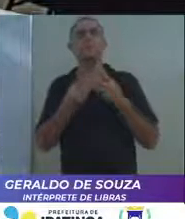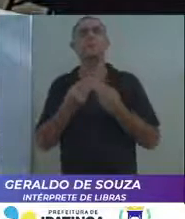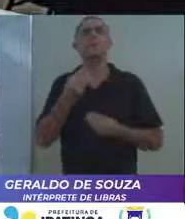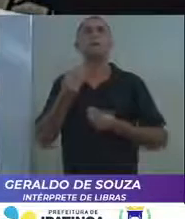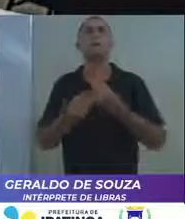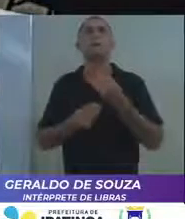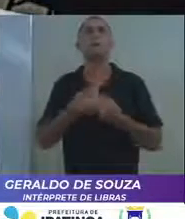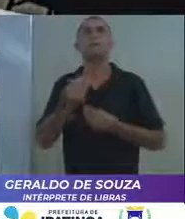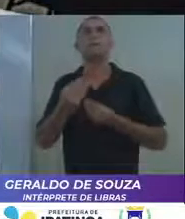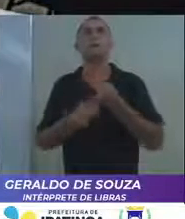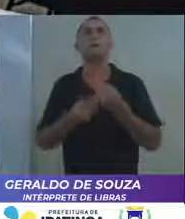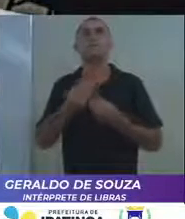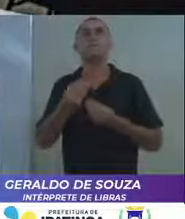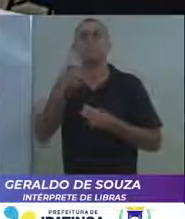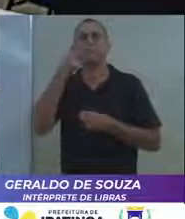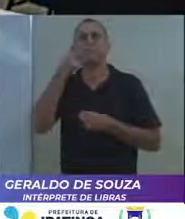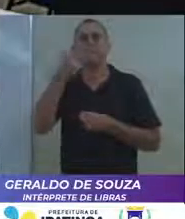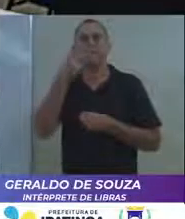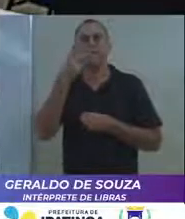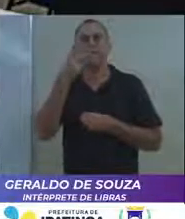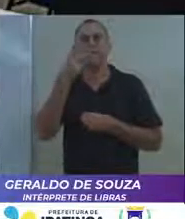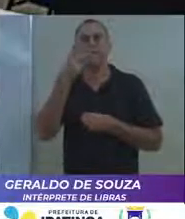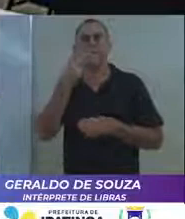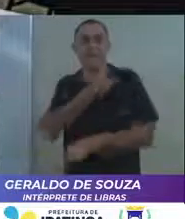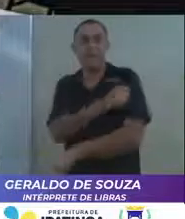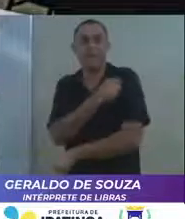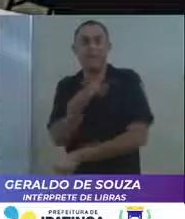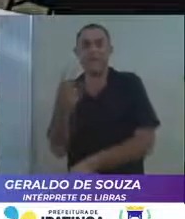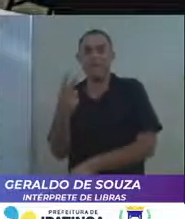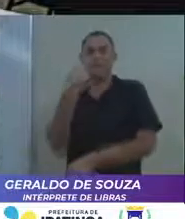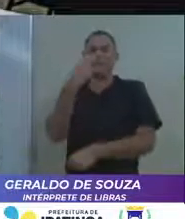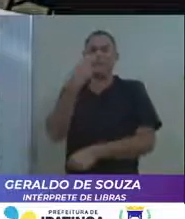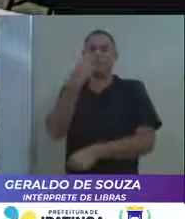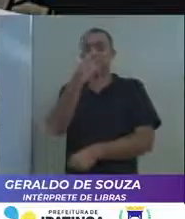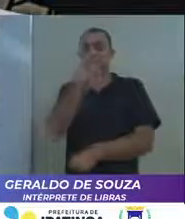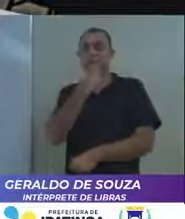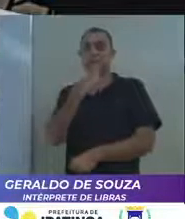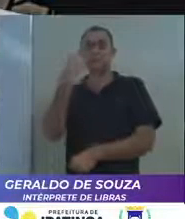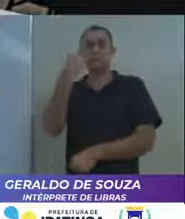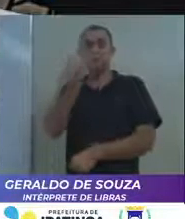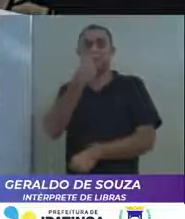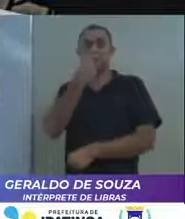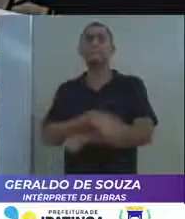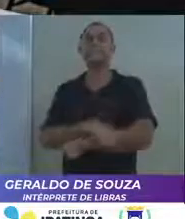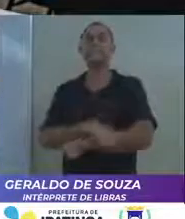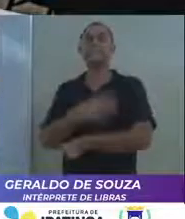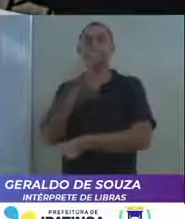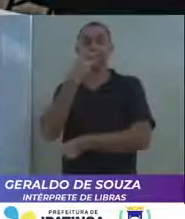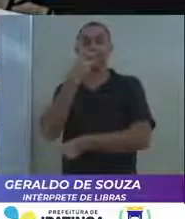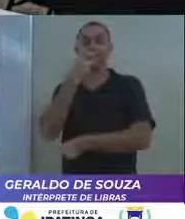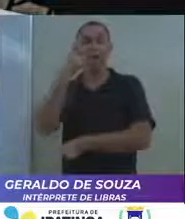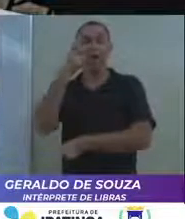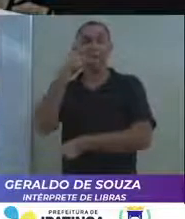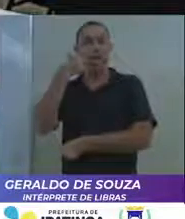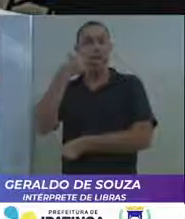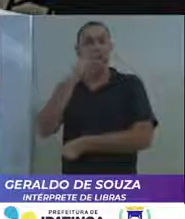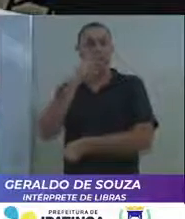não tá vendo a minha boca, né? Então, eu vou ter que falar mais alto.